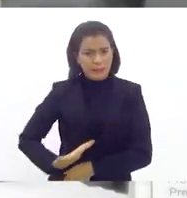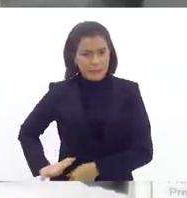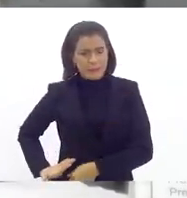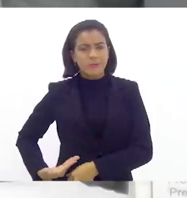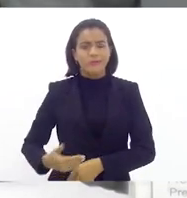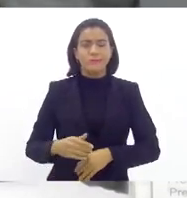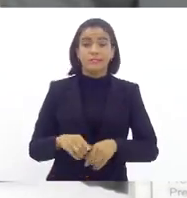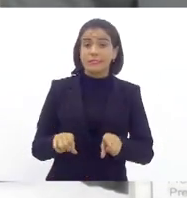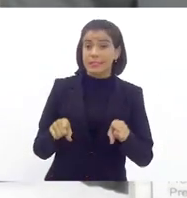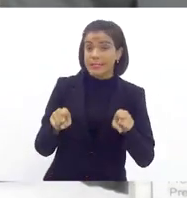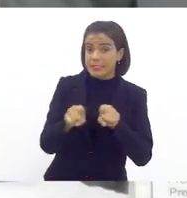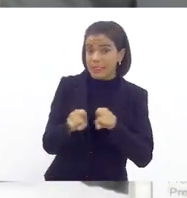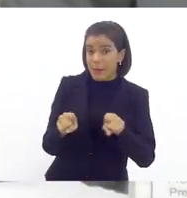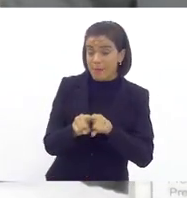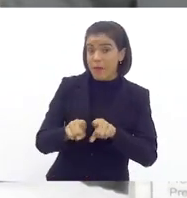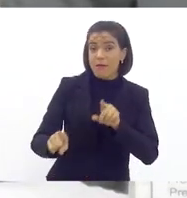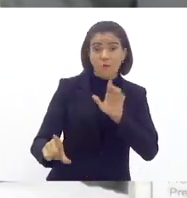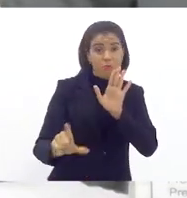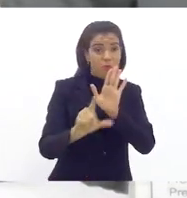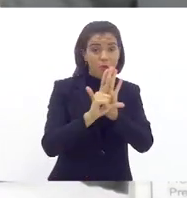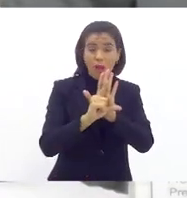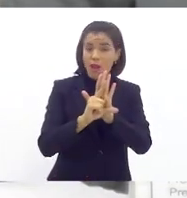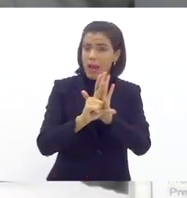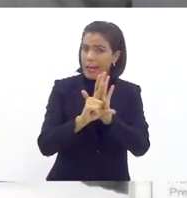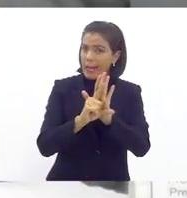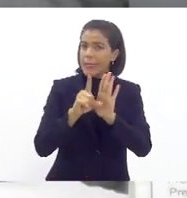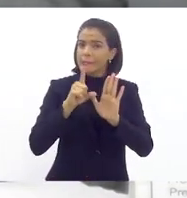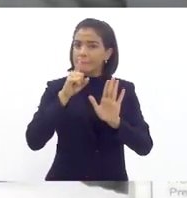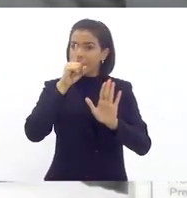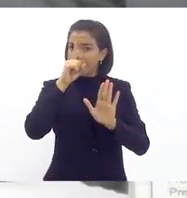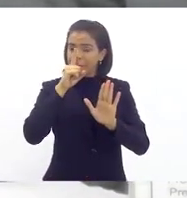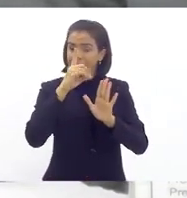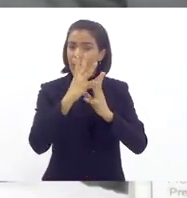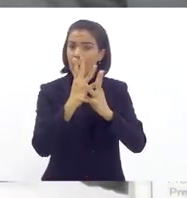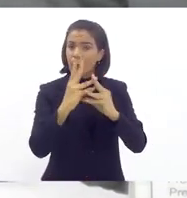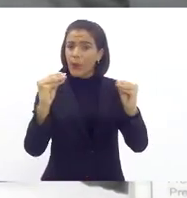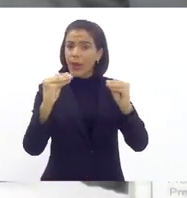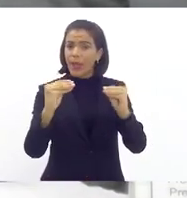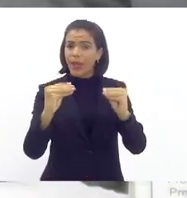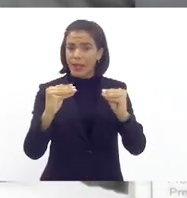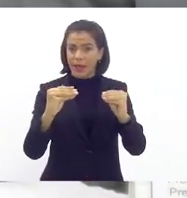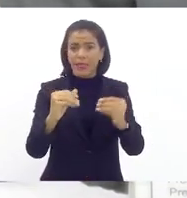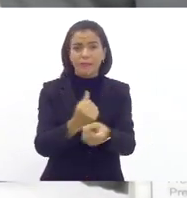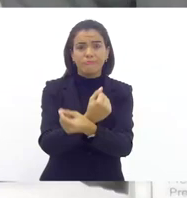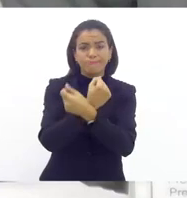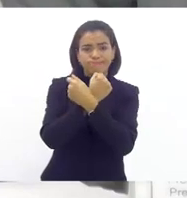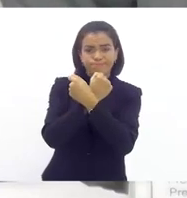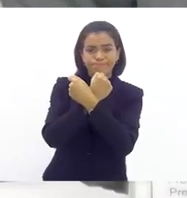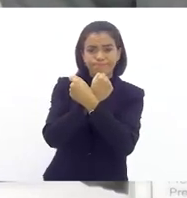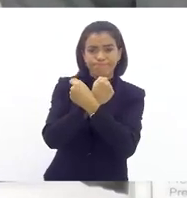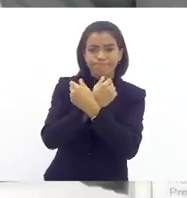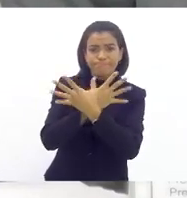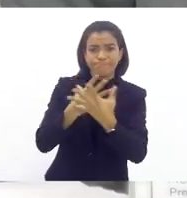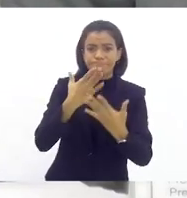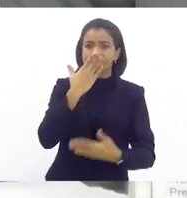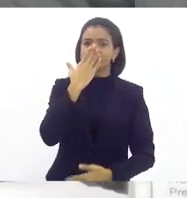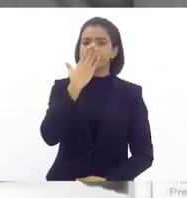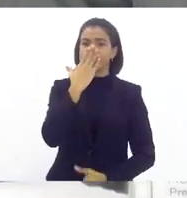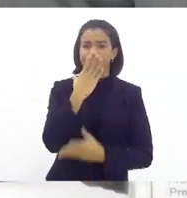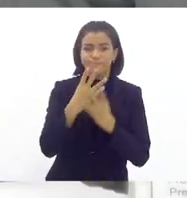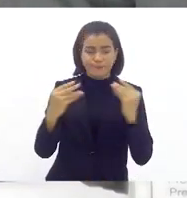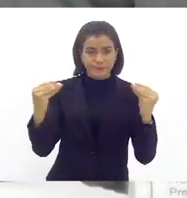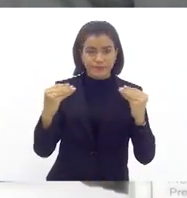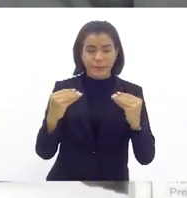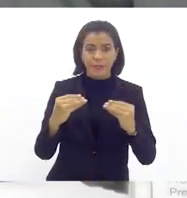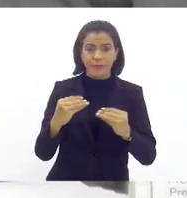e também por uma lei que está ameaçada aqui, que é a Escola Sem Mordaça, que a gente fez para se contrapor, o professor Antônio, da